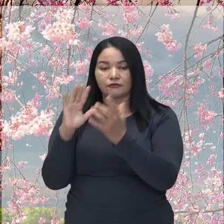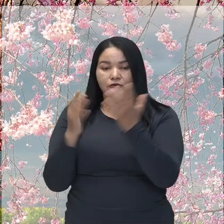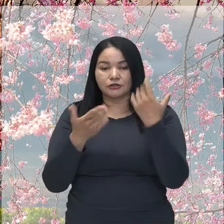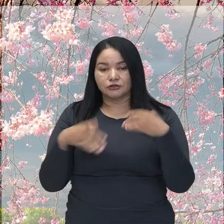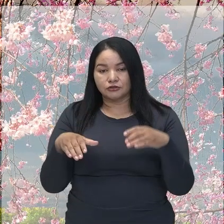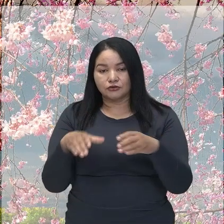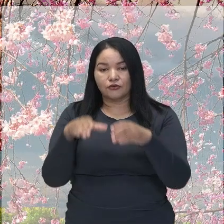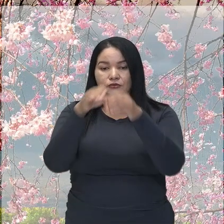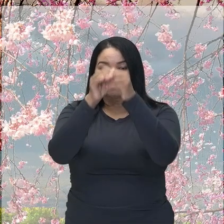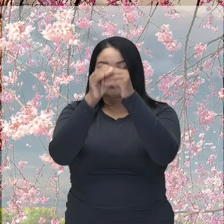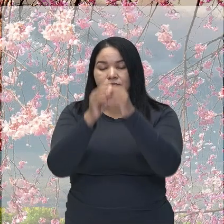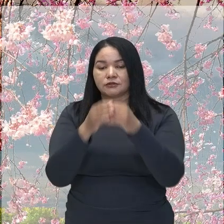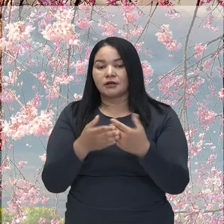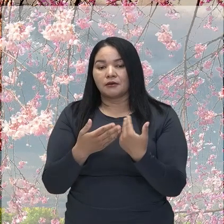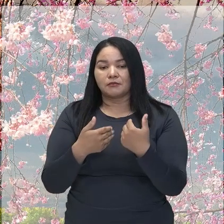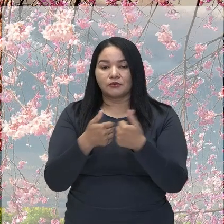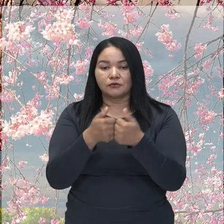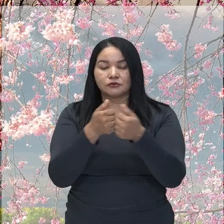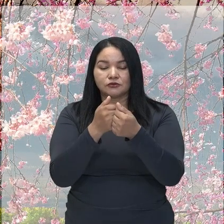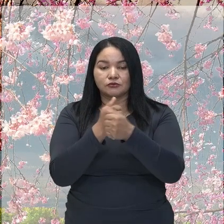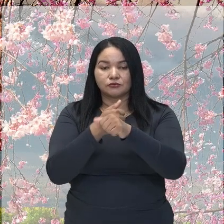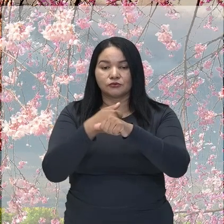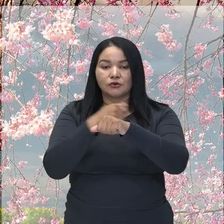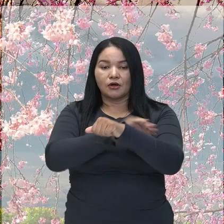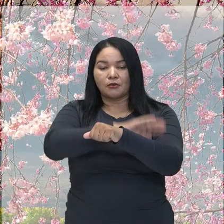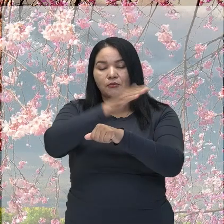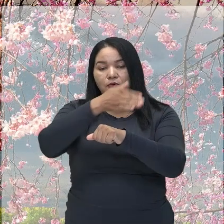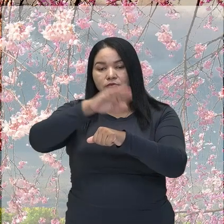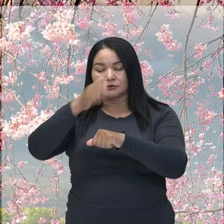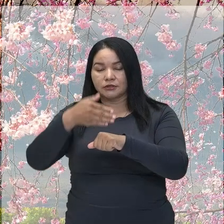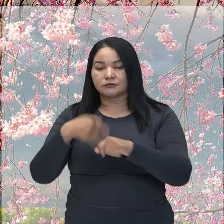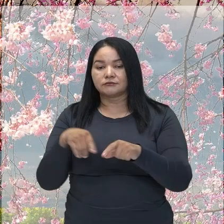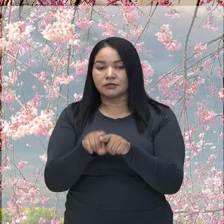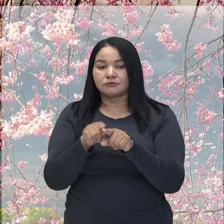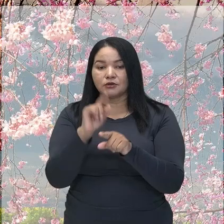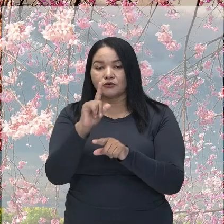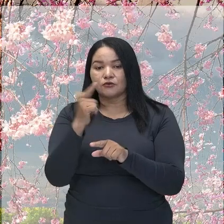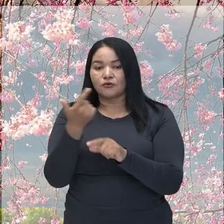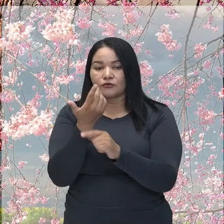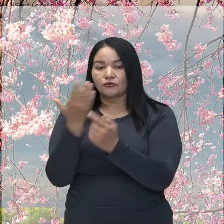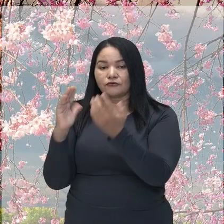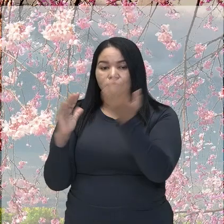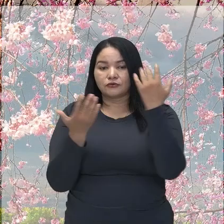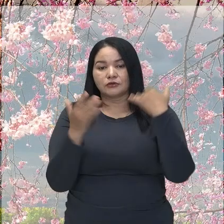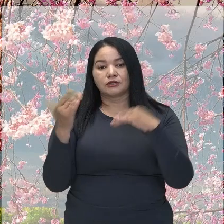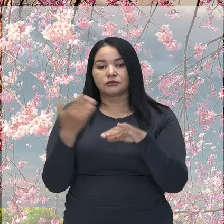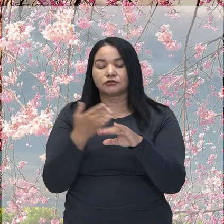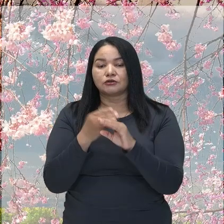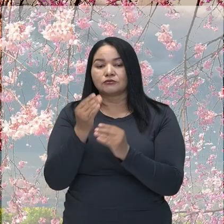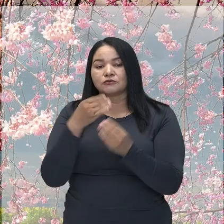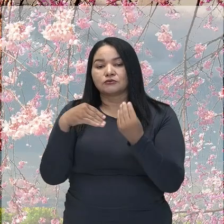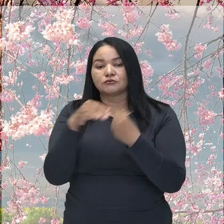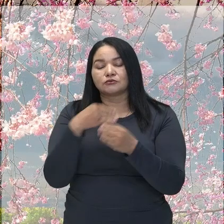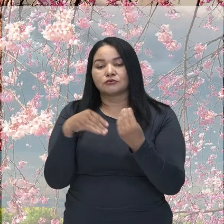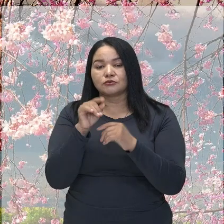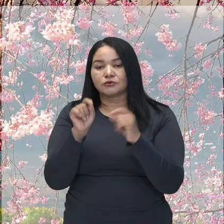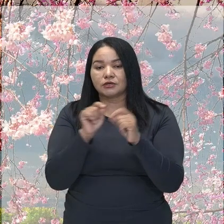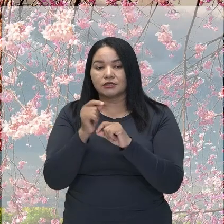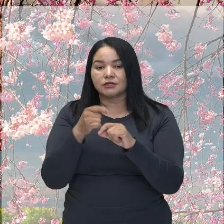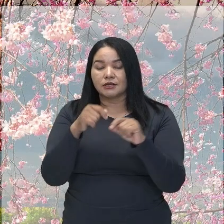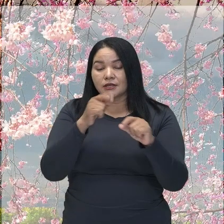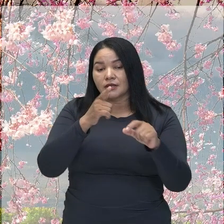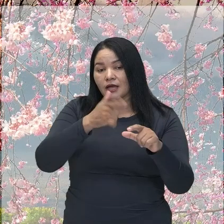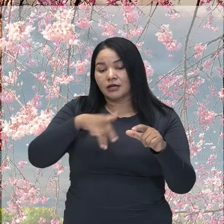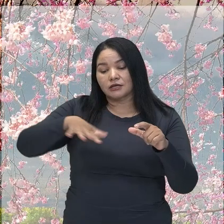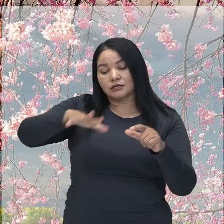áreas montanhosas, gente. Mas também teremos aí as florestas subtropicais, encontradas nas ilhas do sul,